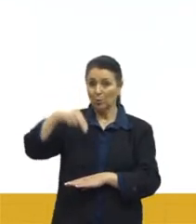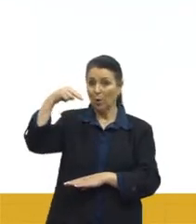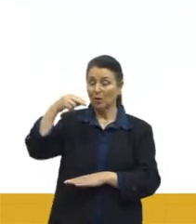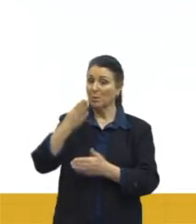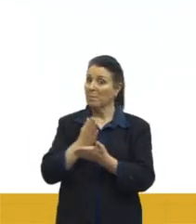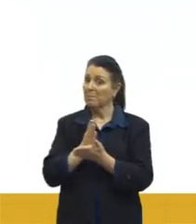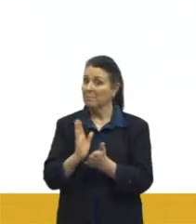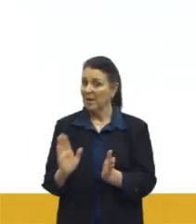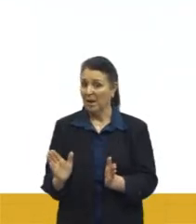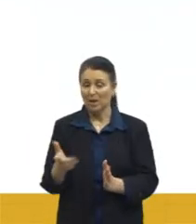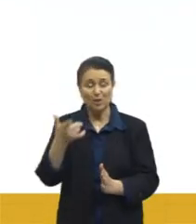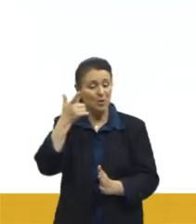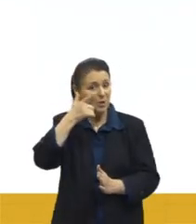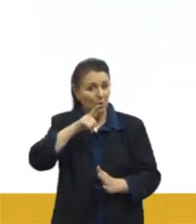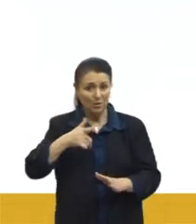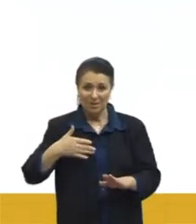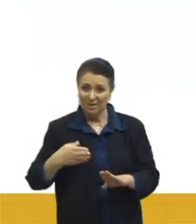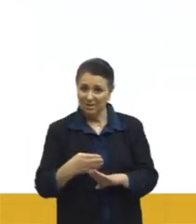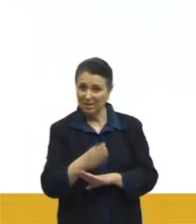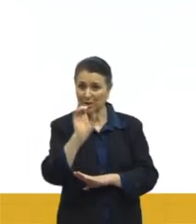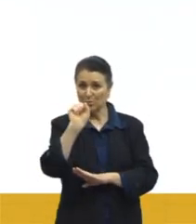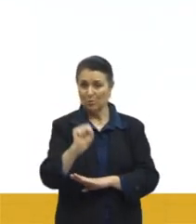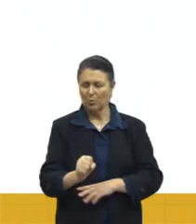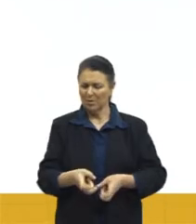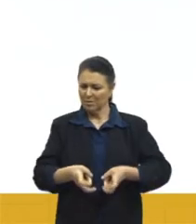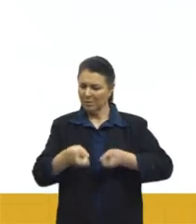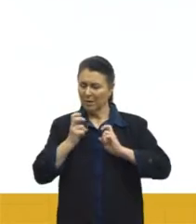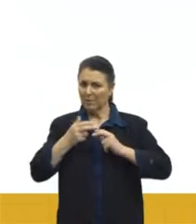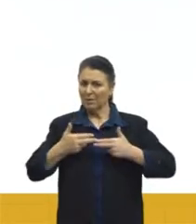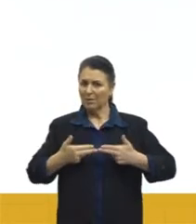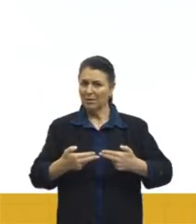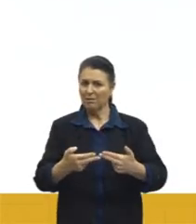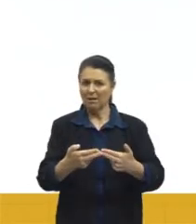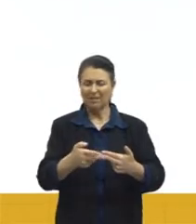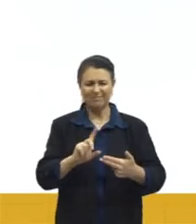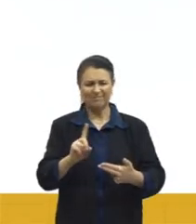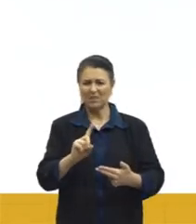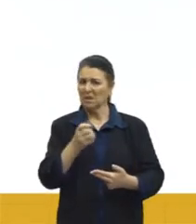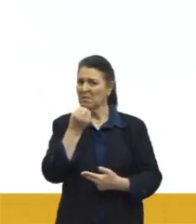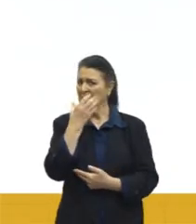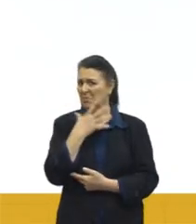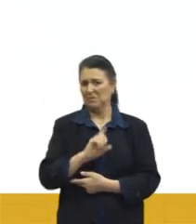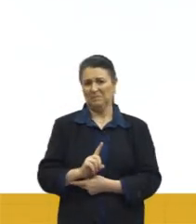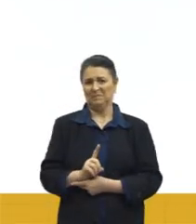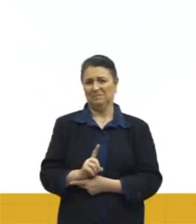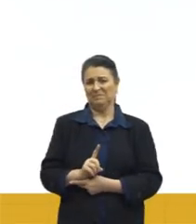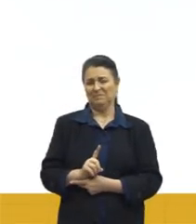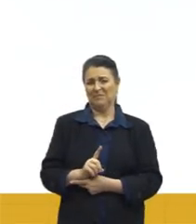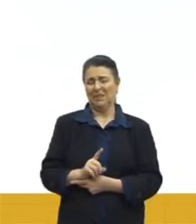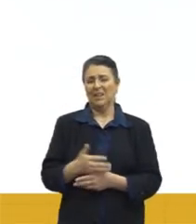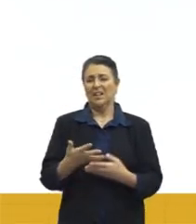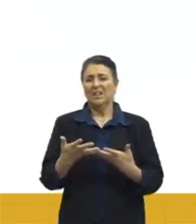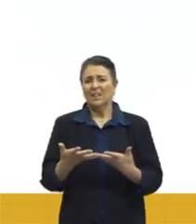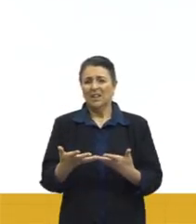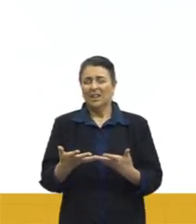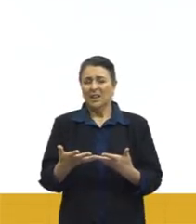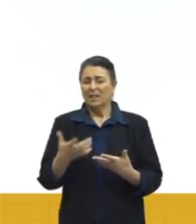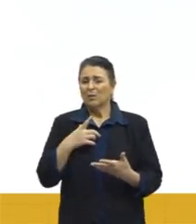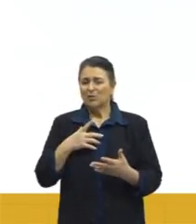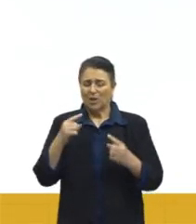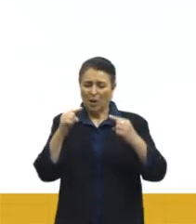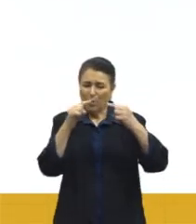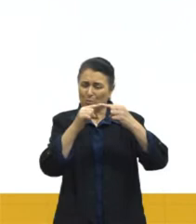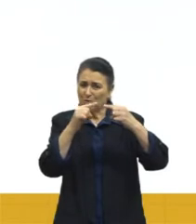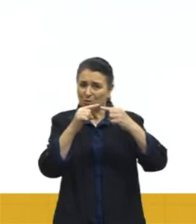não consegue invadir o sul e eles percebem que essa guerra então não tava levando a lugar nenhum e fazem esse Tratado de